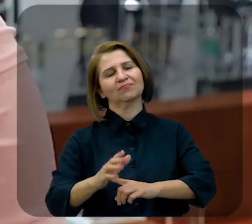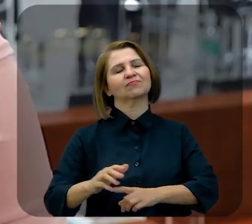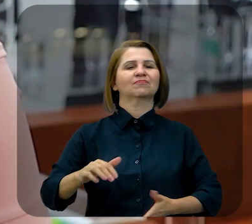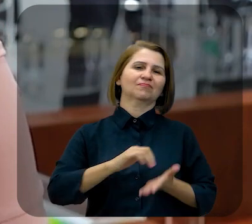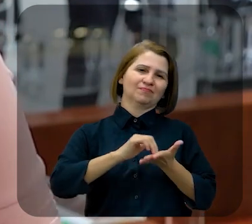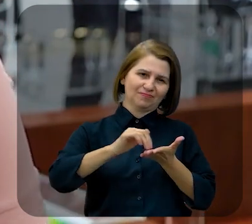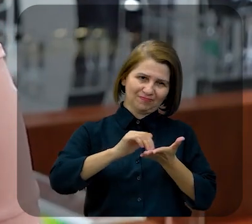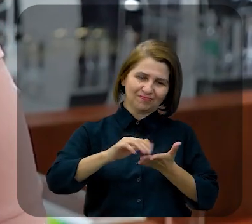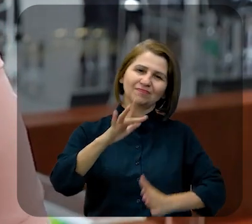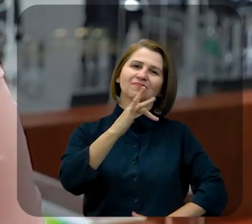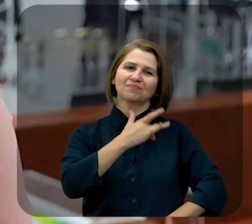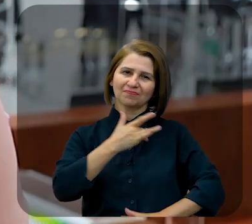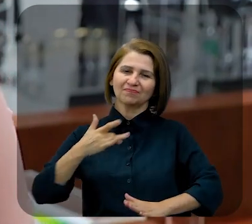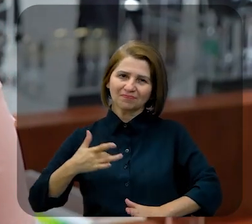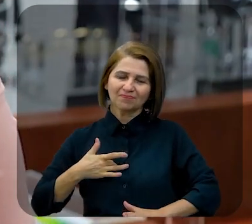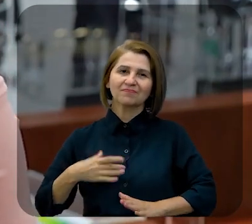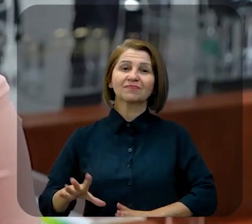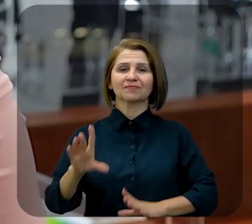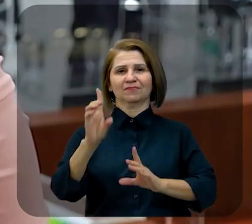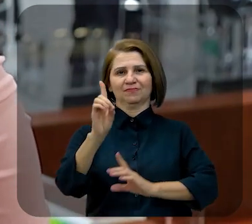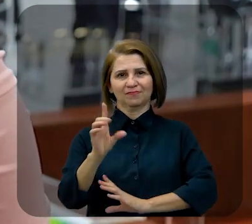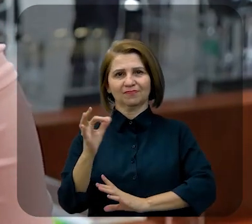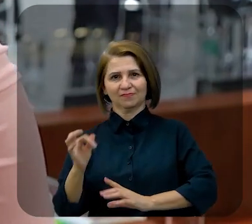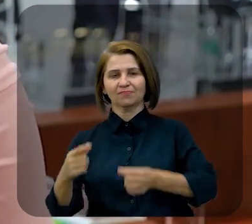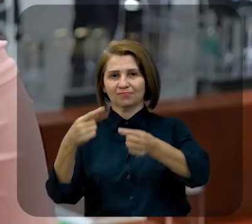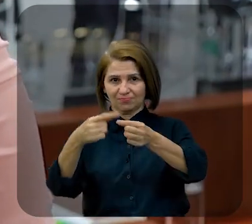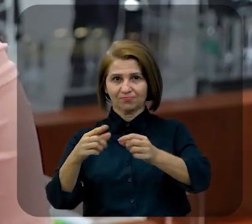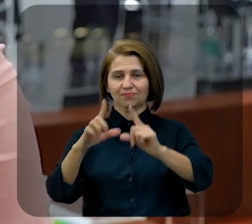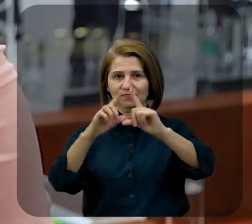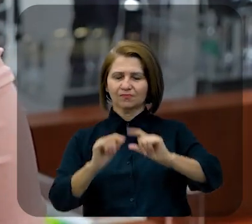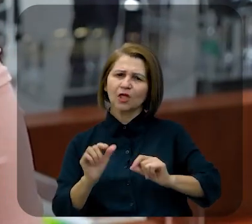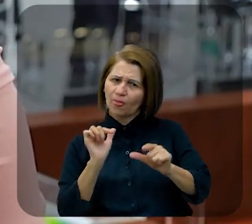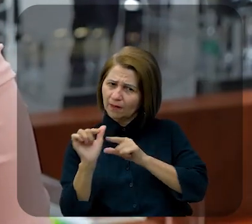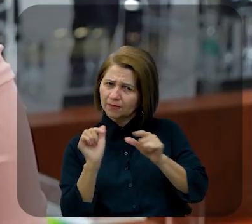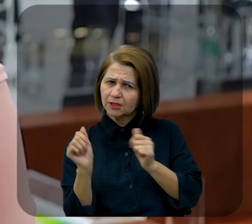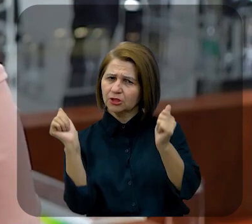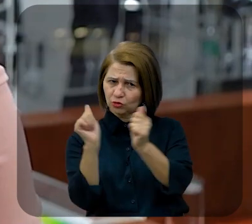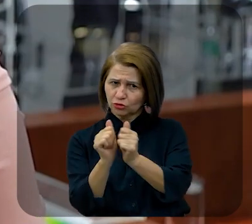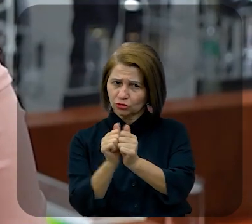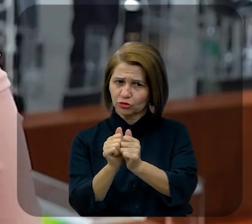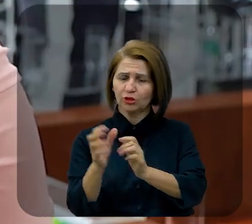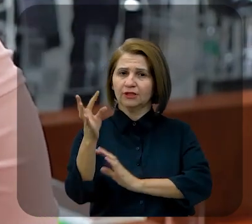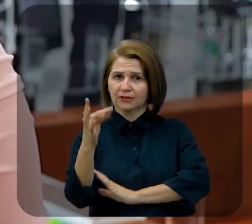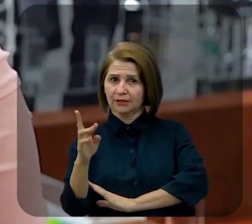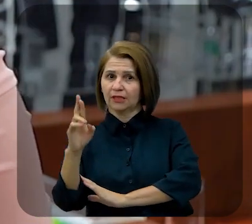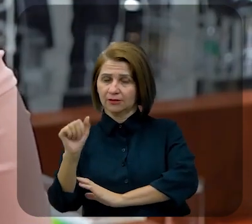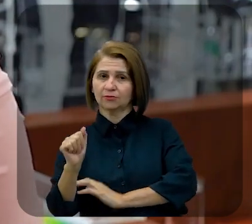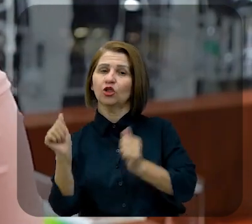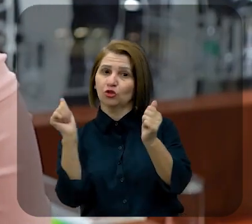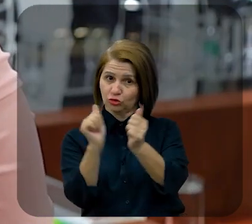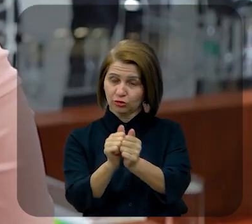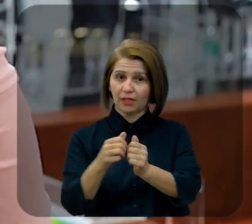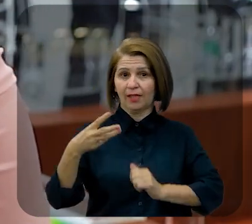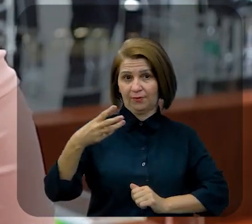que somos da Secretaria de Saúde do Distrito Federal. Então, assim, a gente está aqui, a gente trabalha junto com o Tribunal de Justiça aqui do DF, junto com o